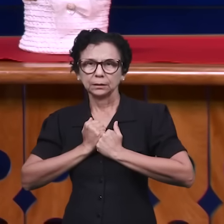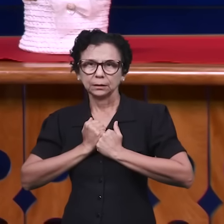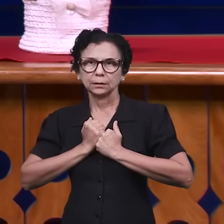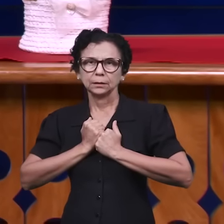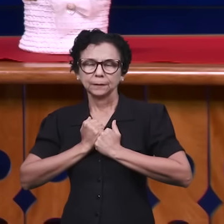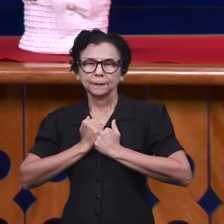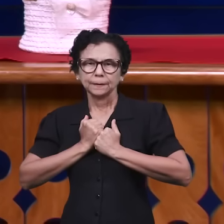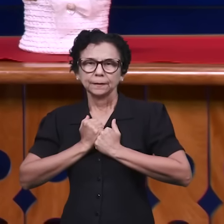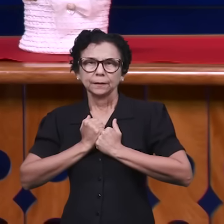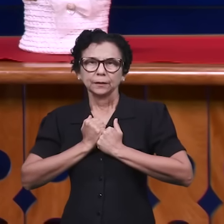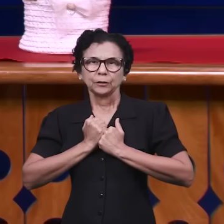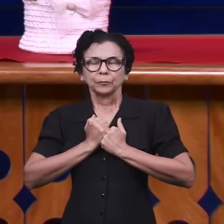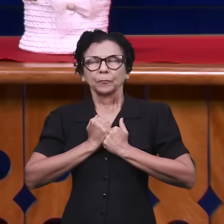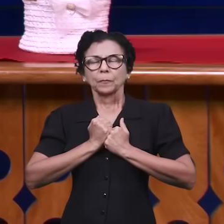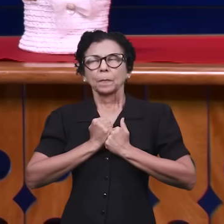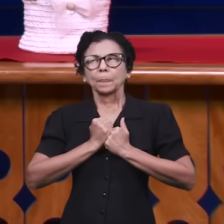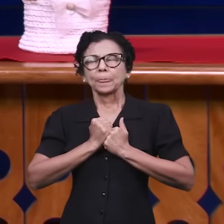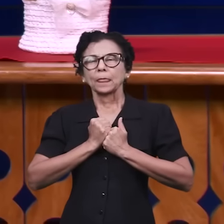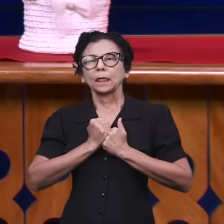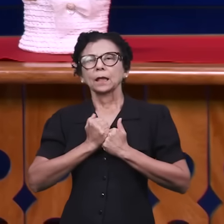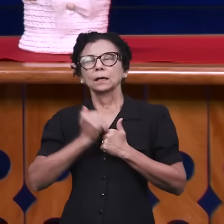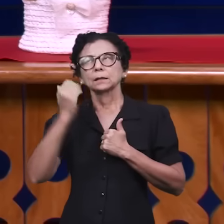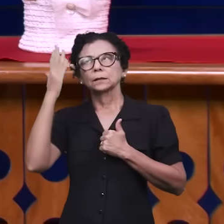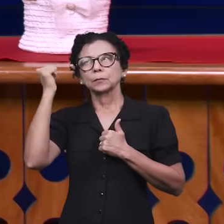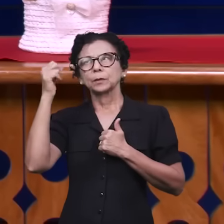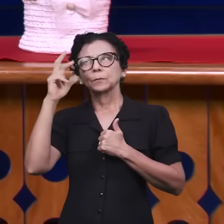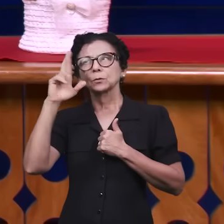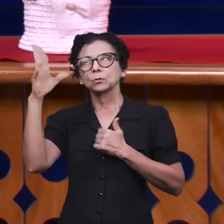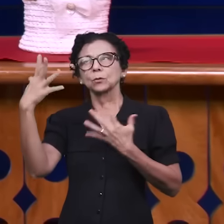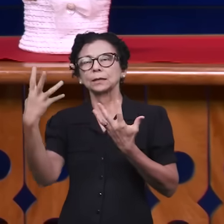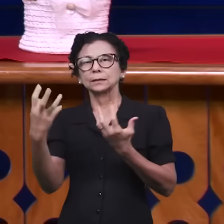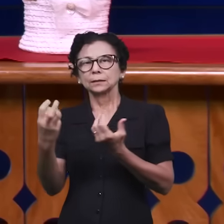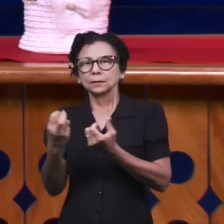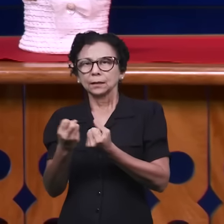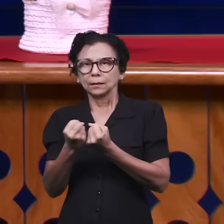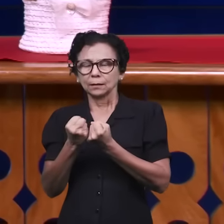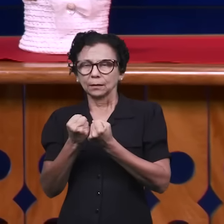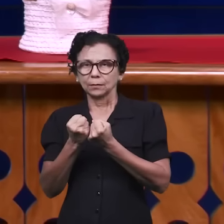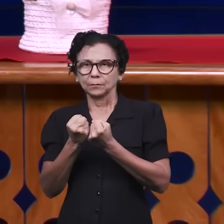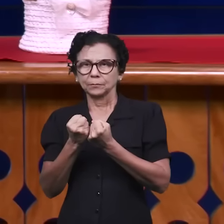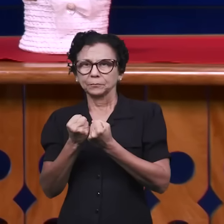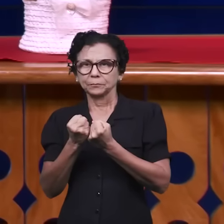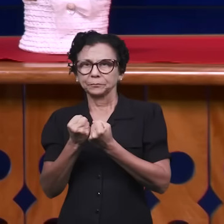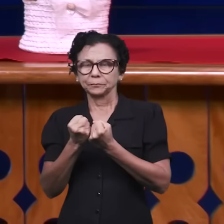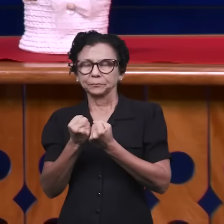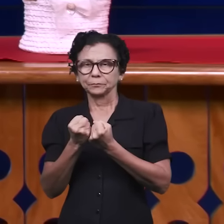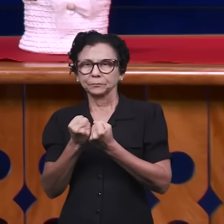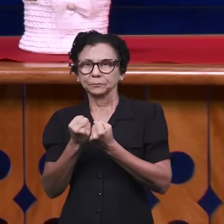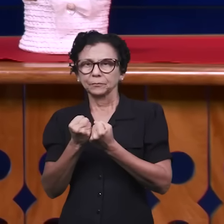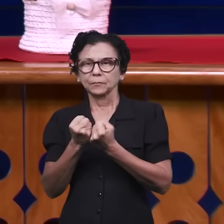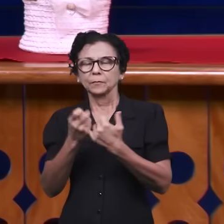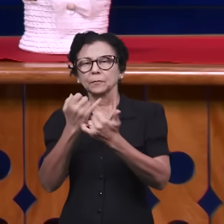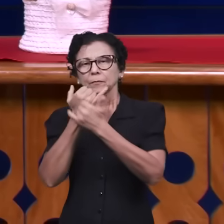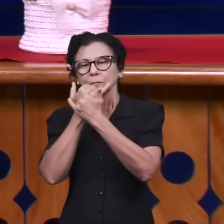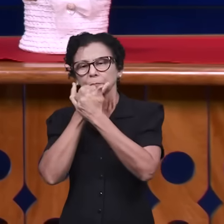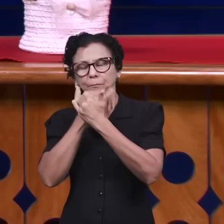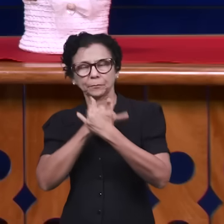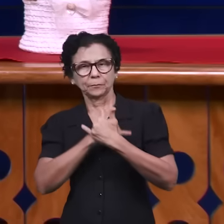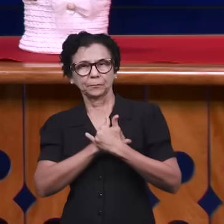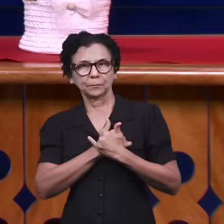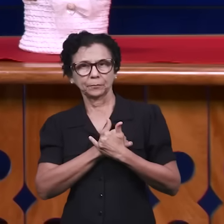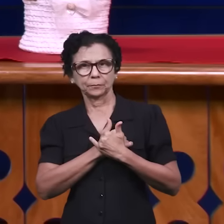preço aceito por Ti para a remissão de pecados. Colocamos diante de Ti as nossas